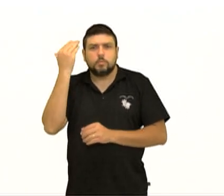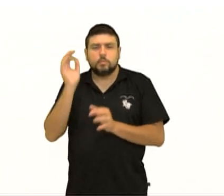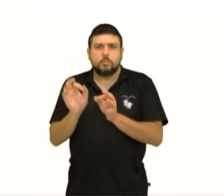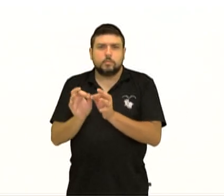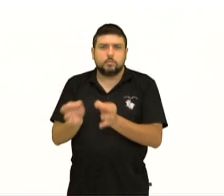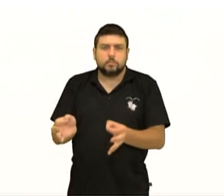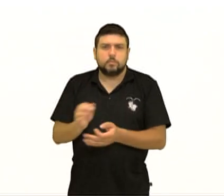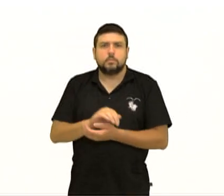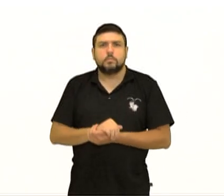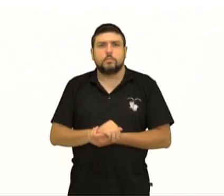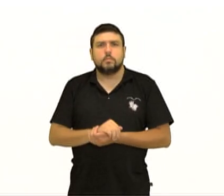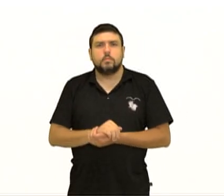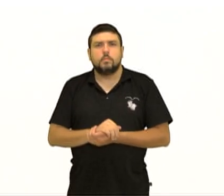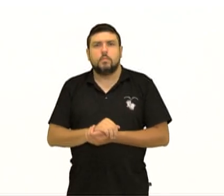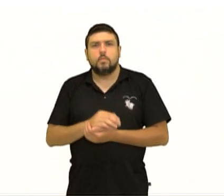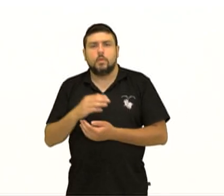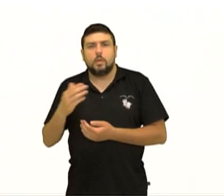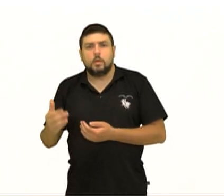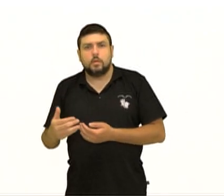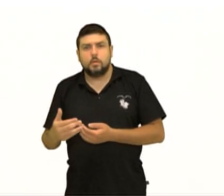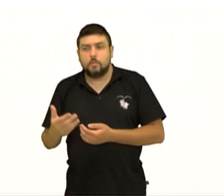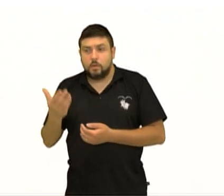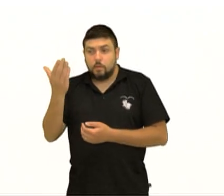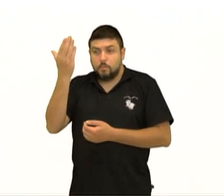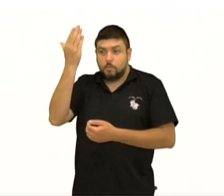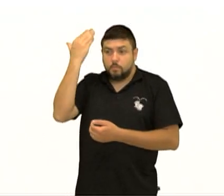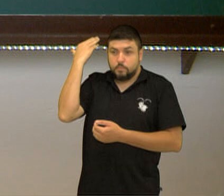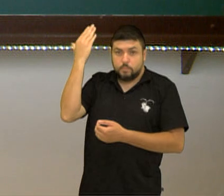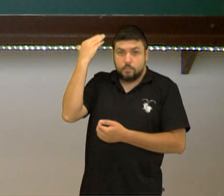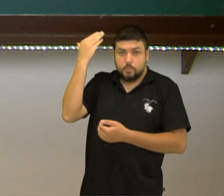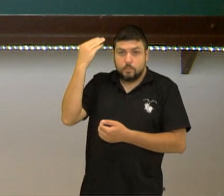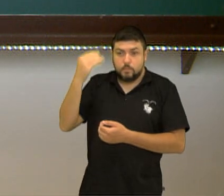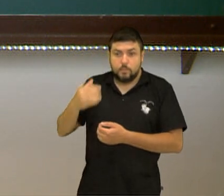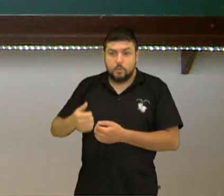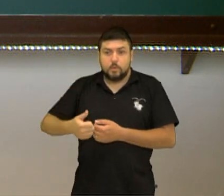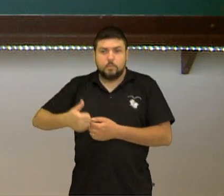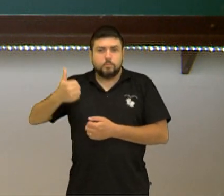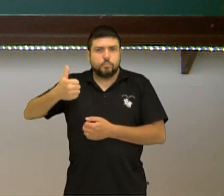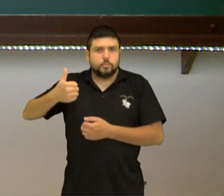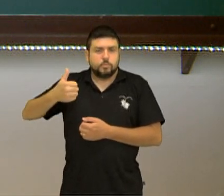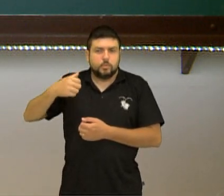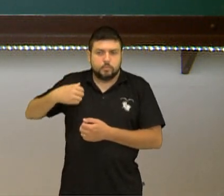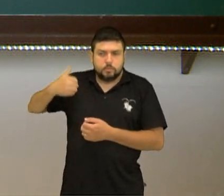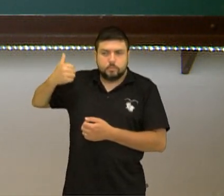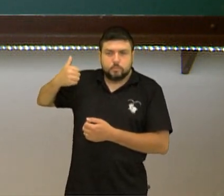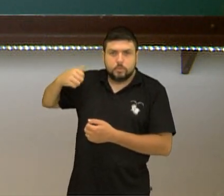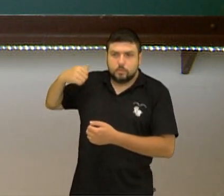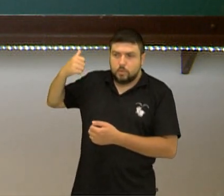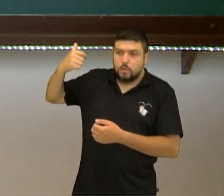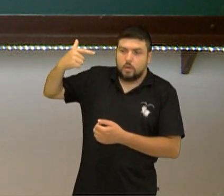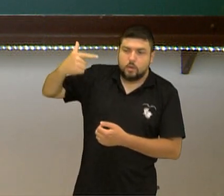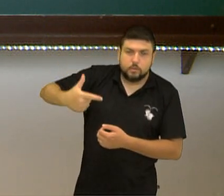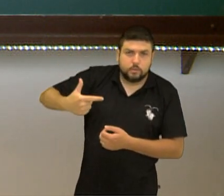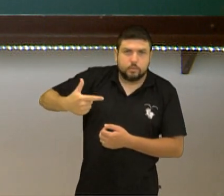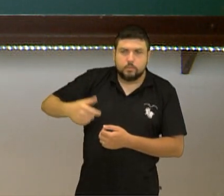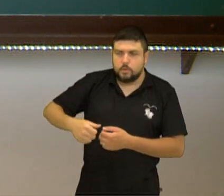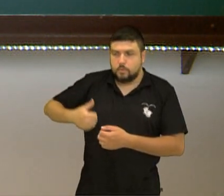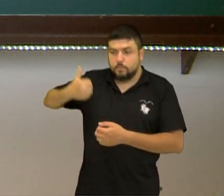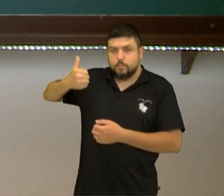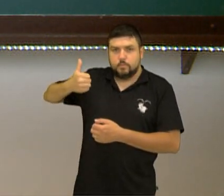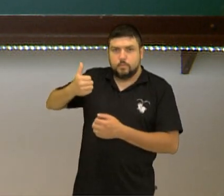Então, duas ações que aconteceram no passado, a mais antiga, passado perfeito, a outra,